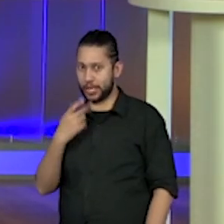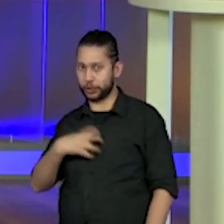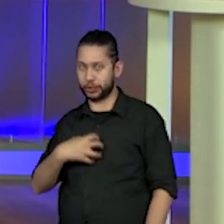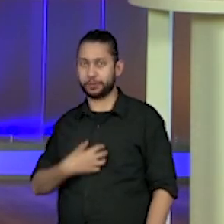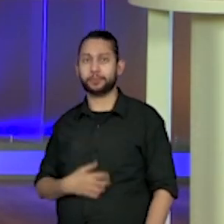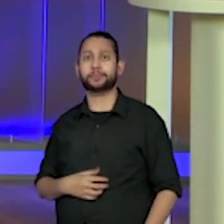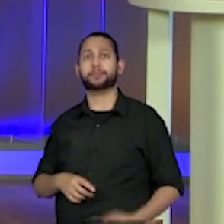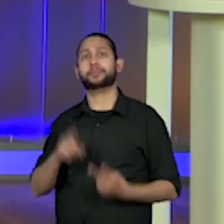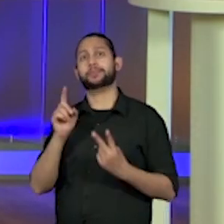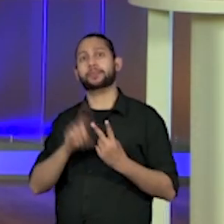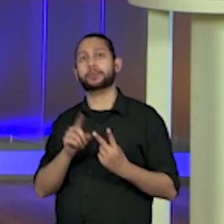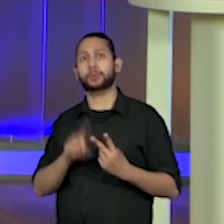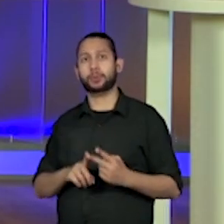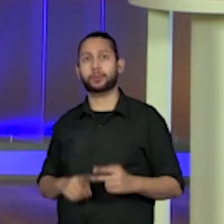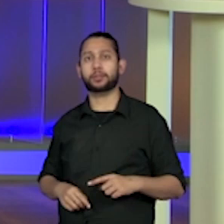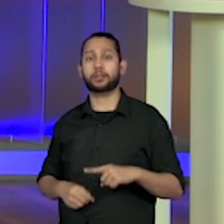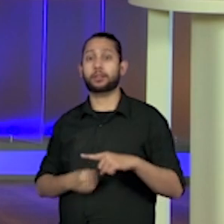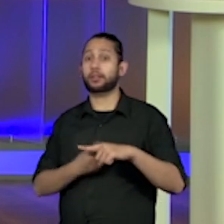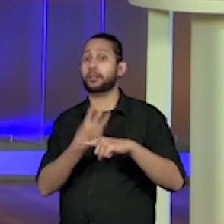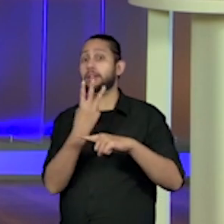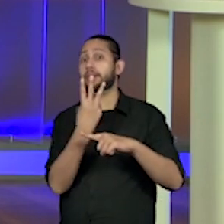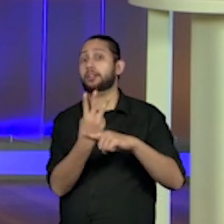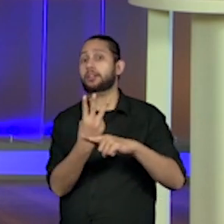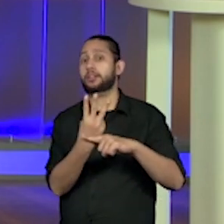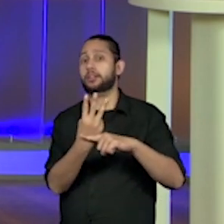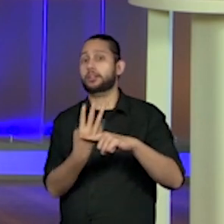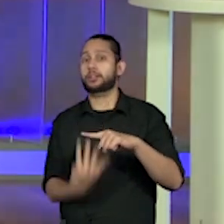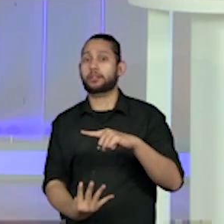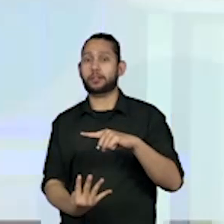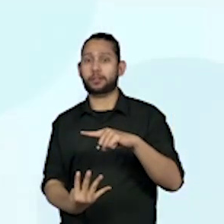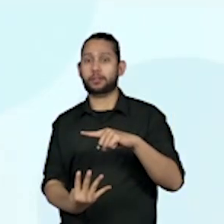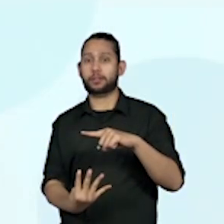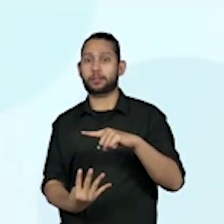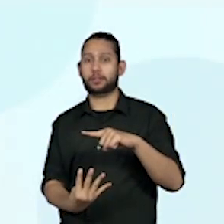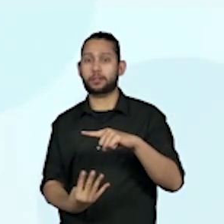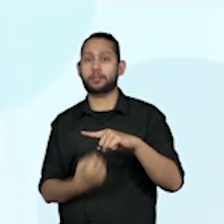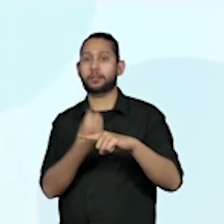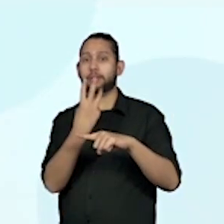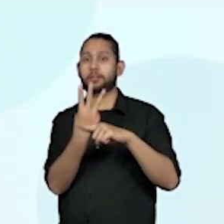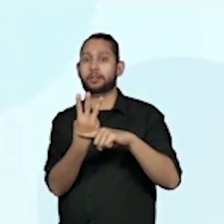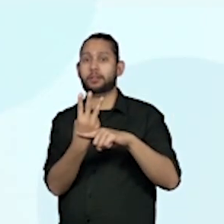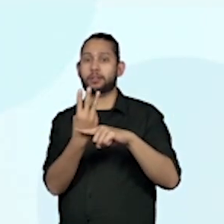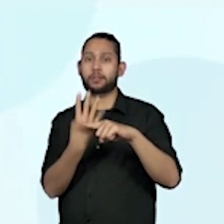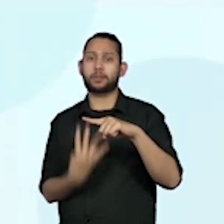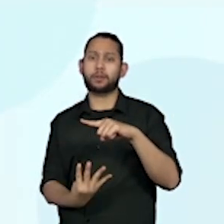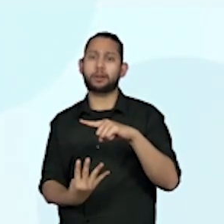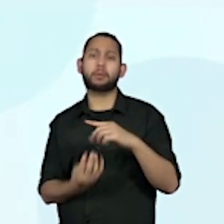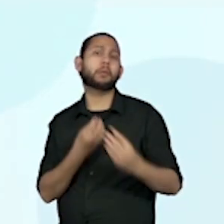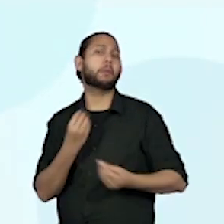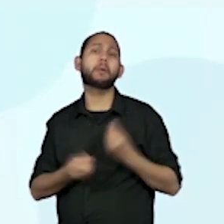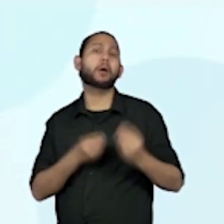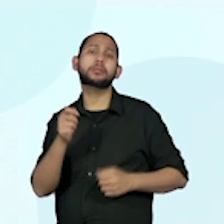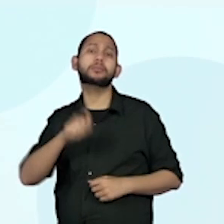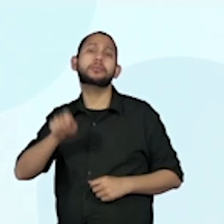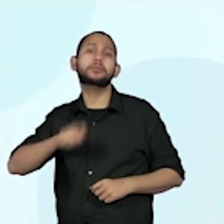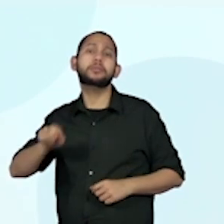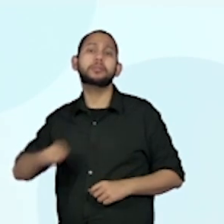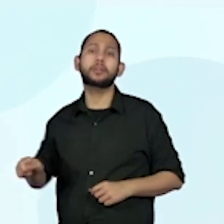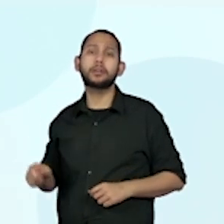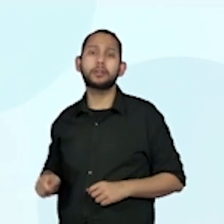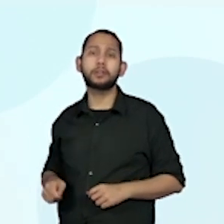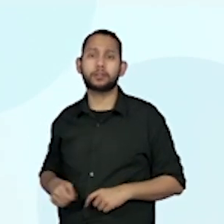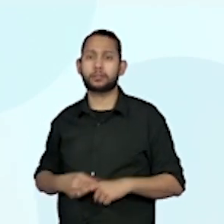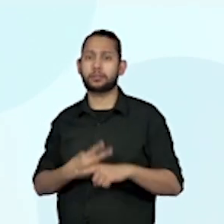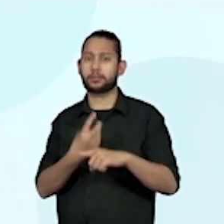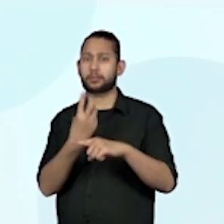segunda fração. Como seria, então, a leitura e a escrita por extenso dessa segunda fração,